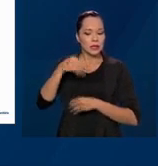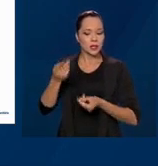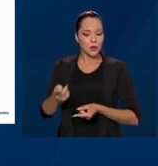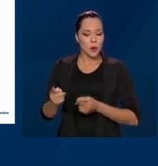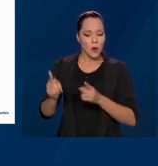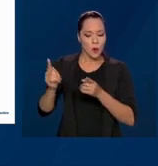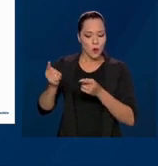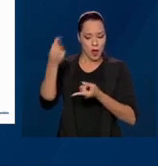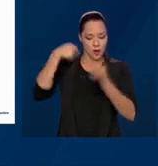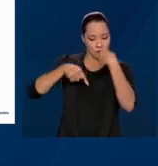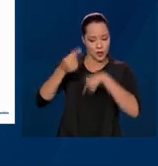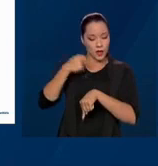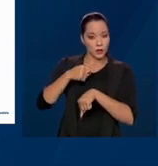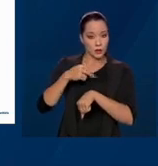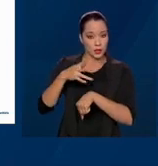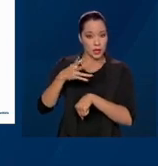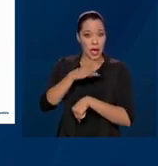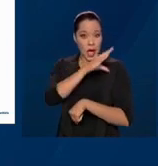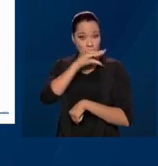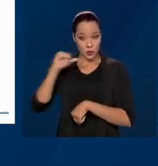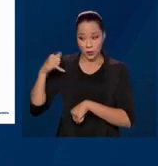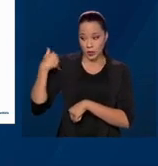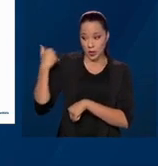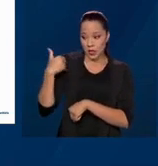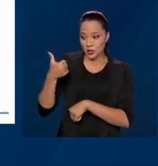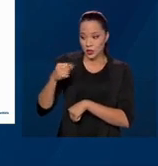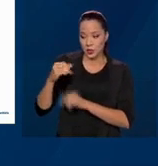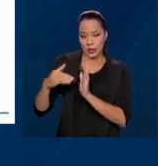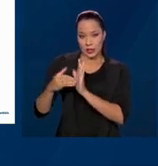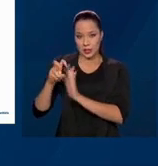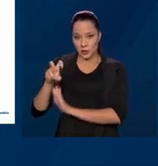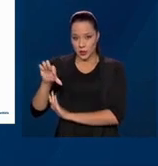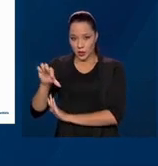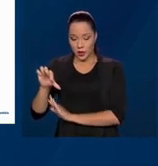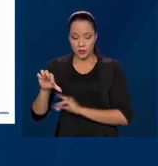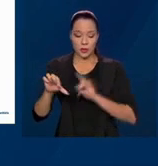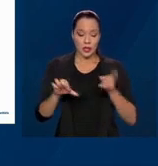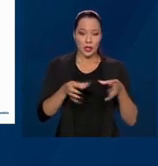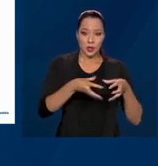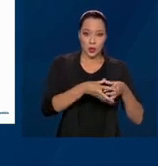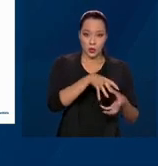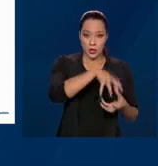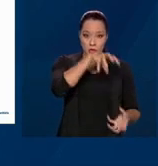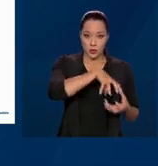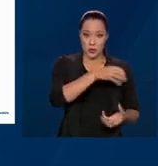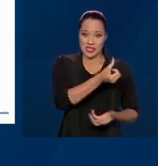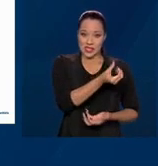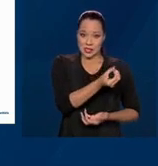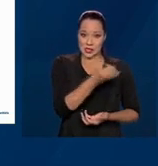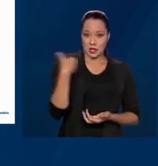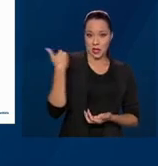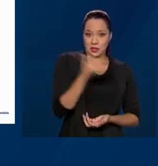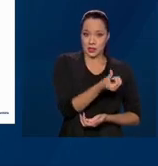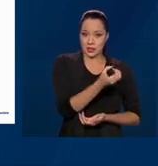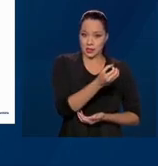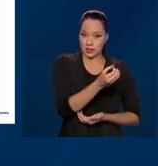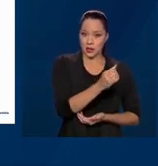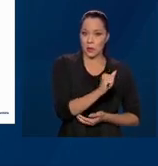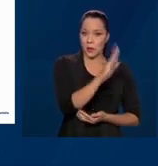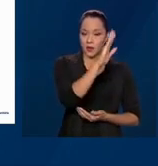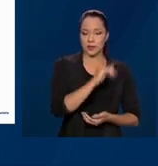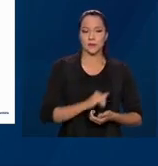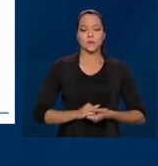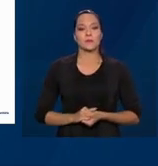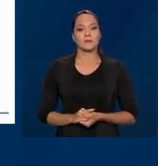adultos, 18 a 59 anos, quanto idosos com 60 anos ou mais. Além disso,